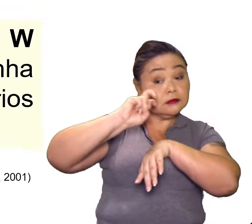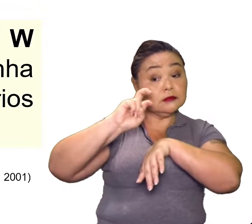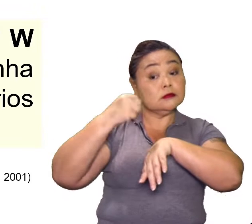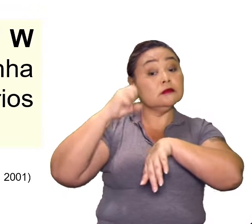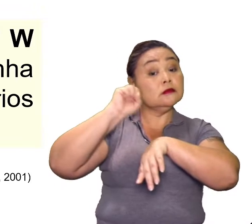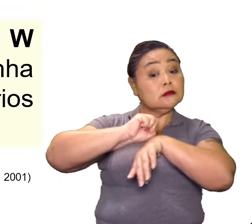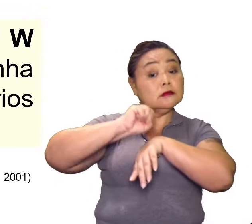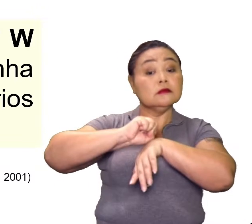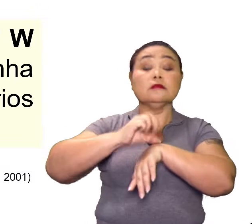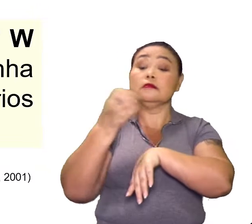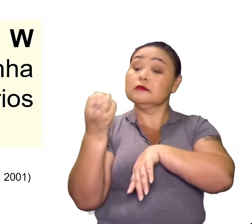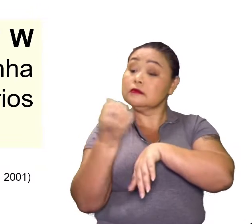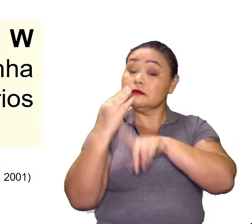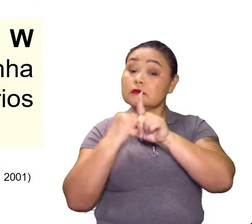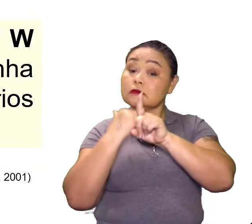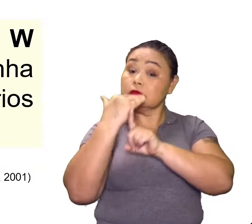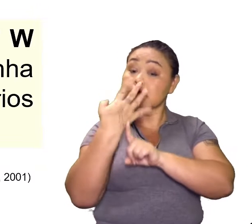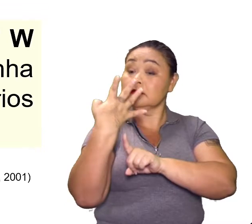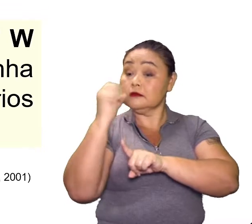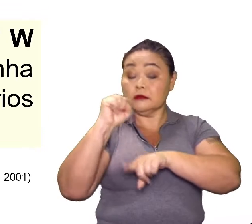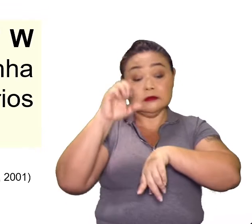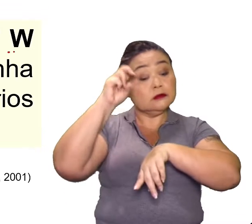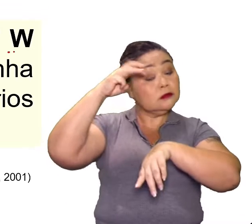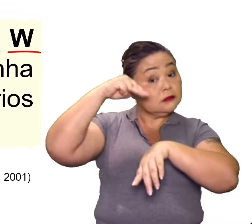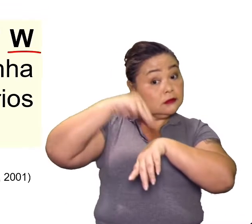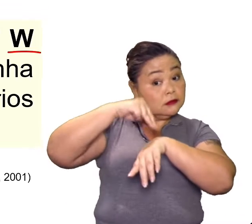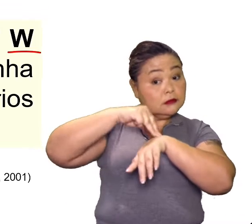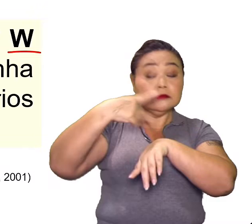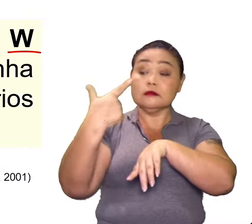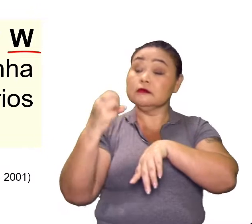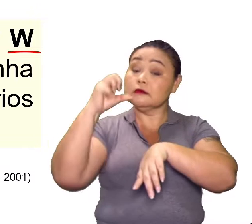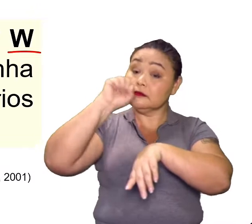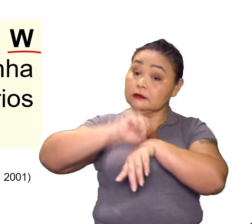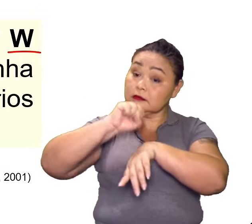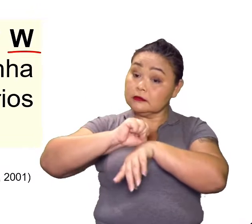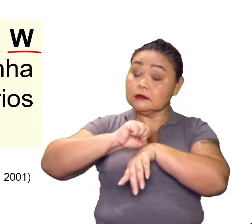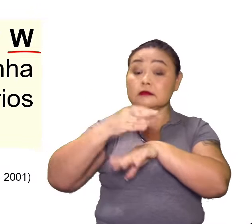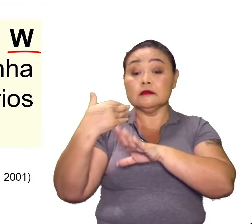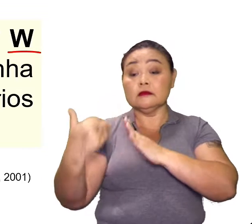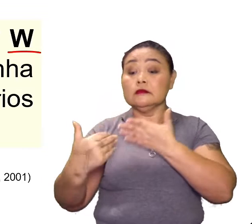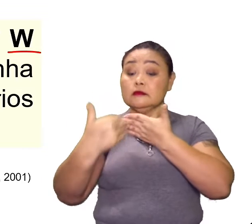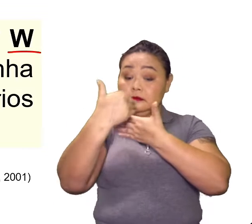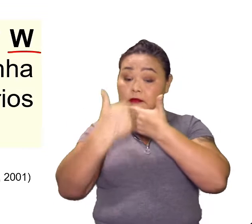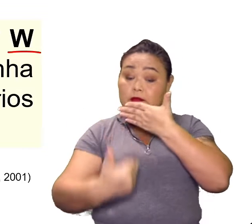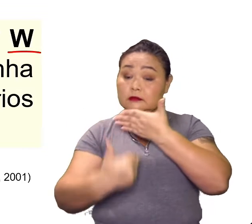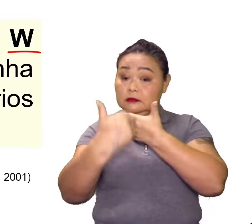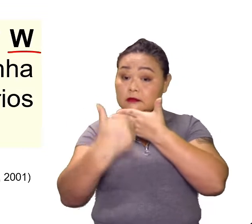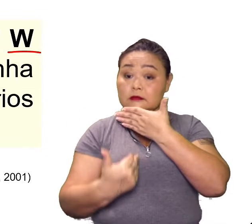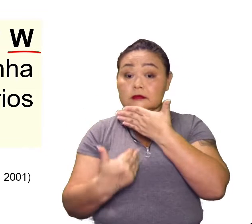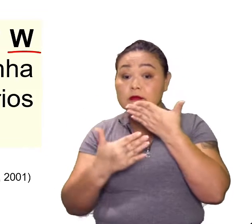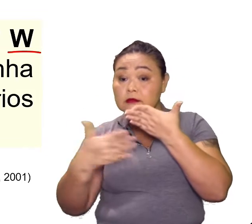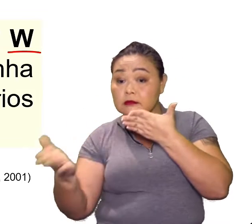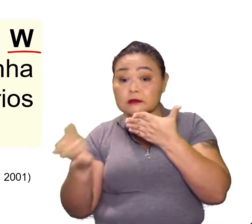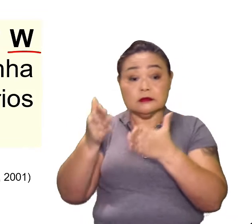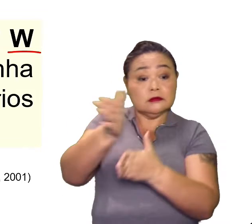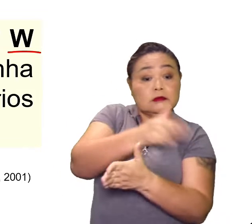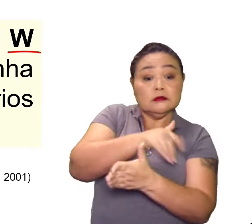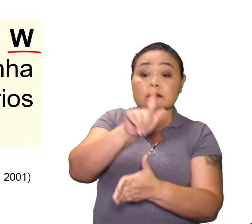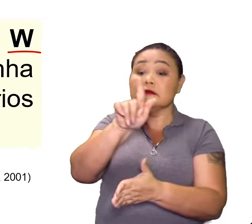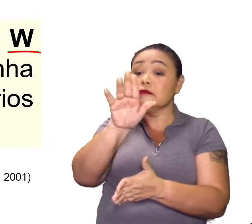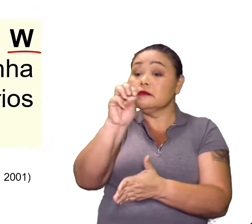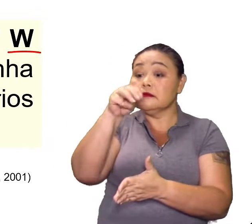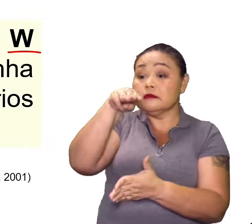sul, 66 graus, 48 minutos, 20 segundos, longitude oeste, que é a passagem da linha geodésica Cunha